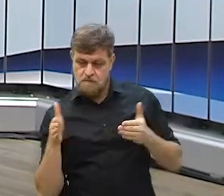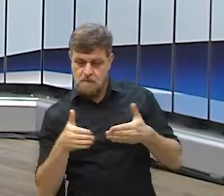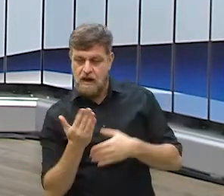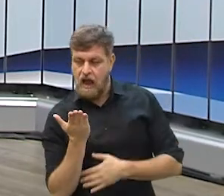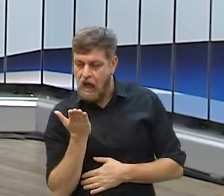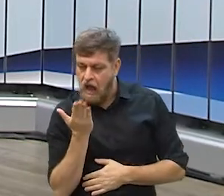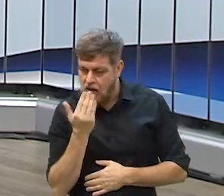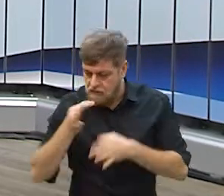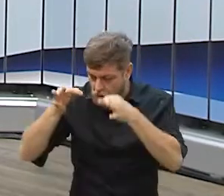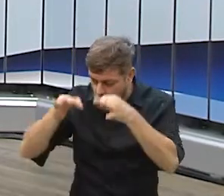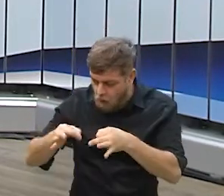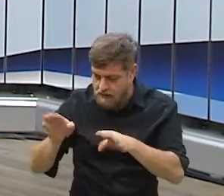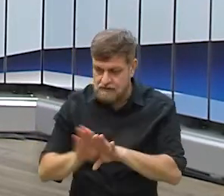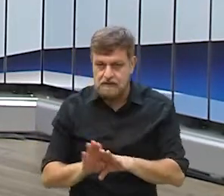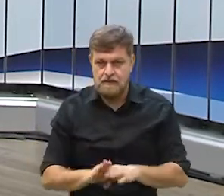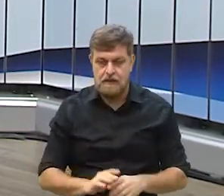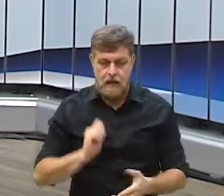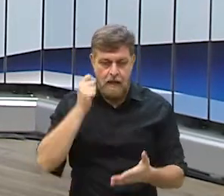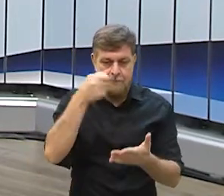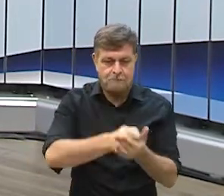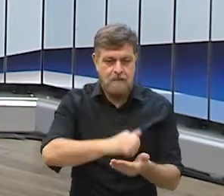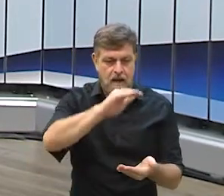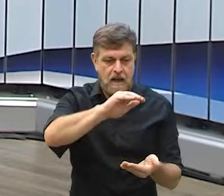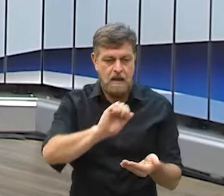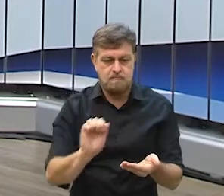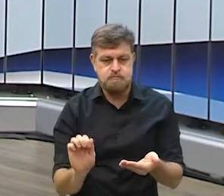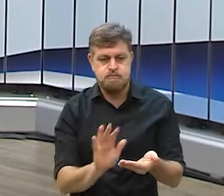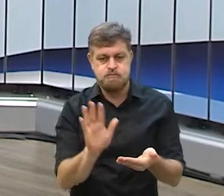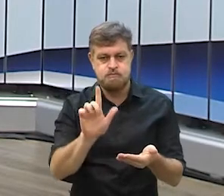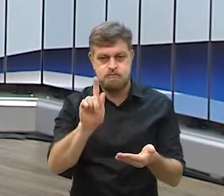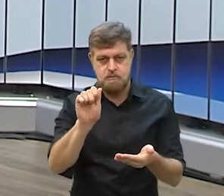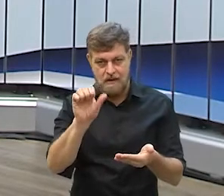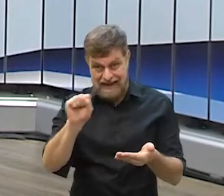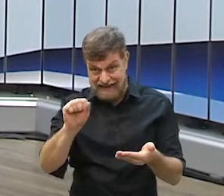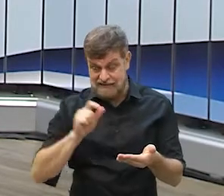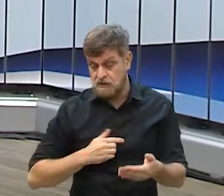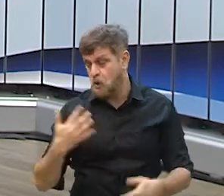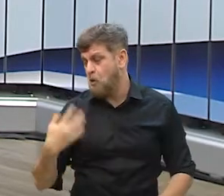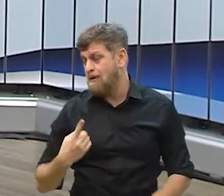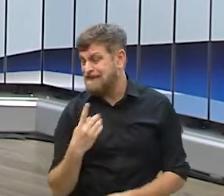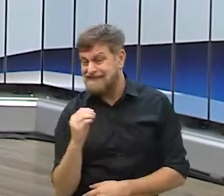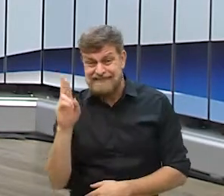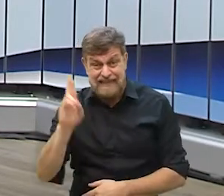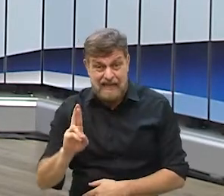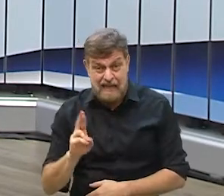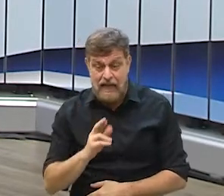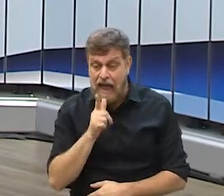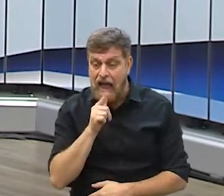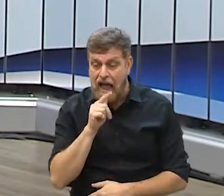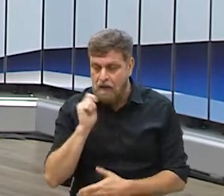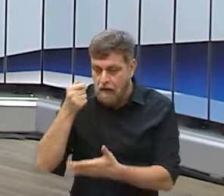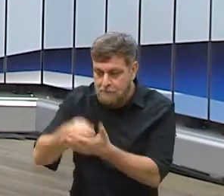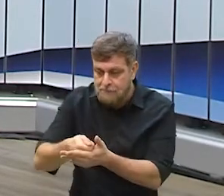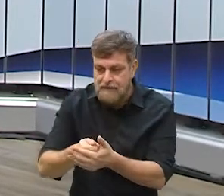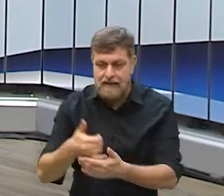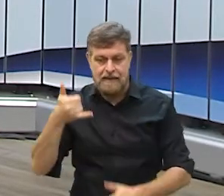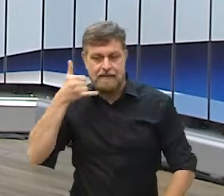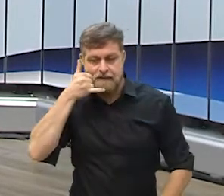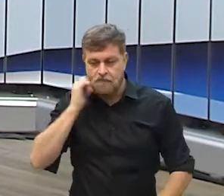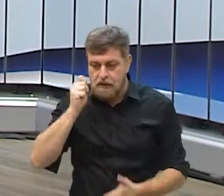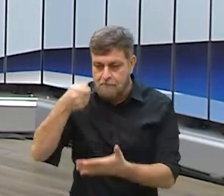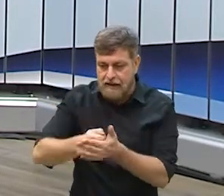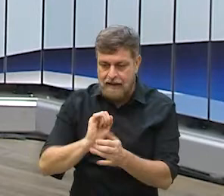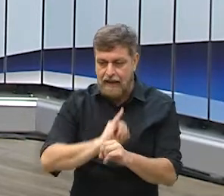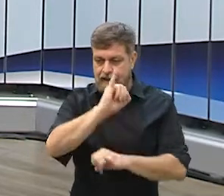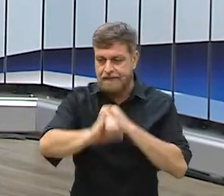alimentar corretamente, pagar botijão de gás que está quase na casa dos R$100, contas de água, luz, telefone,